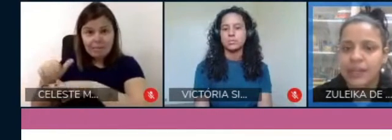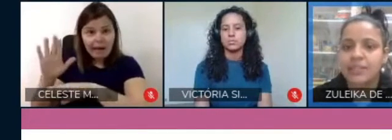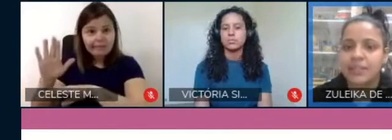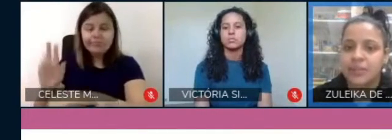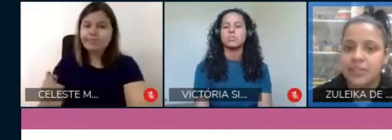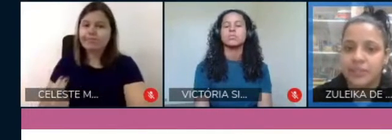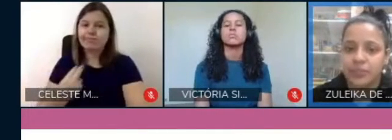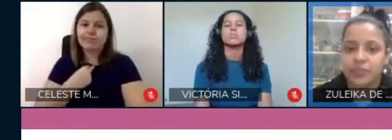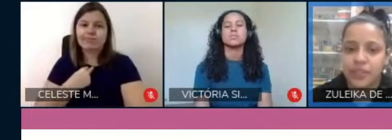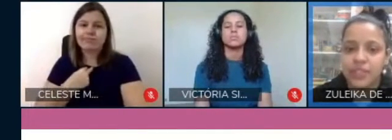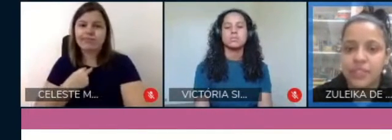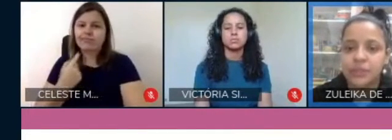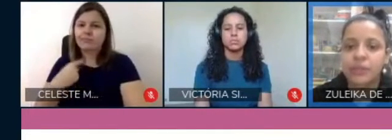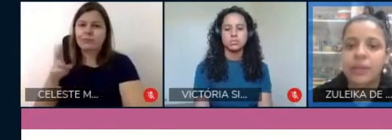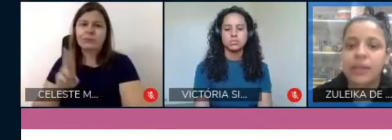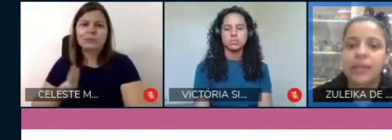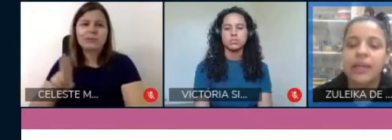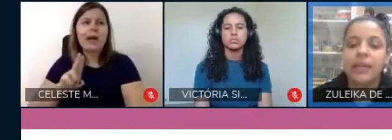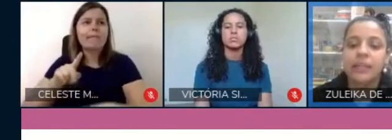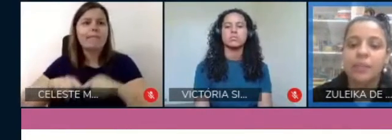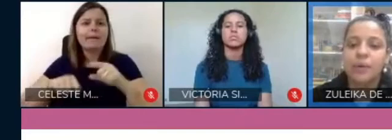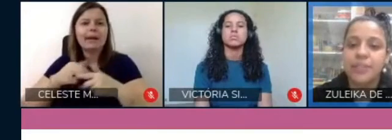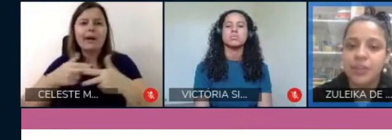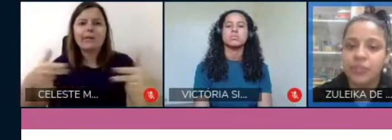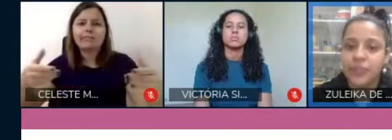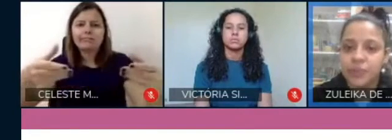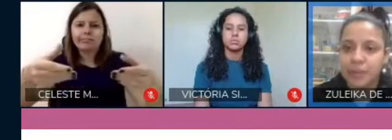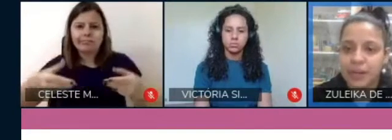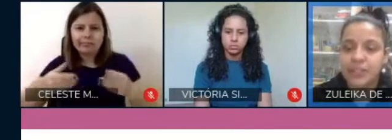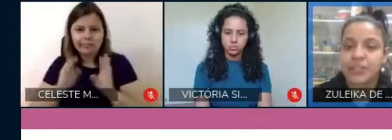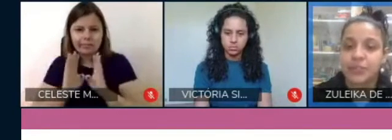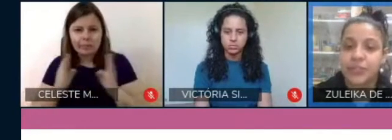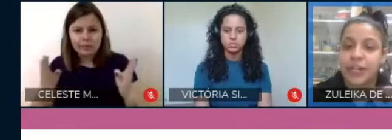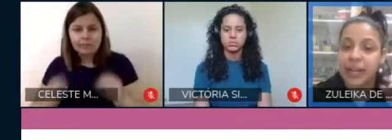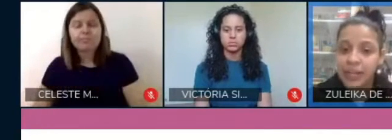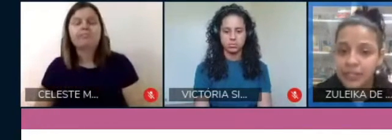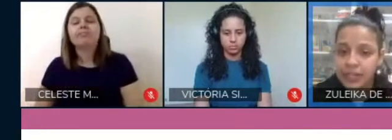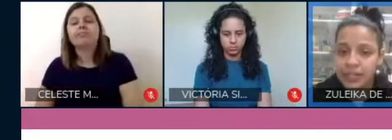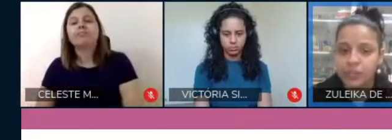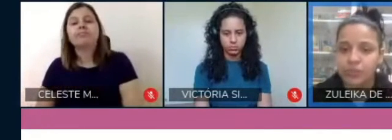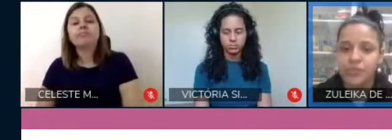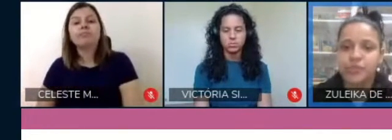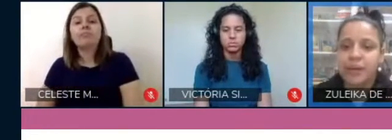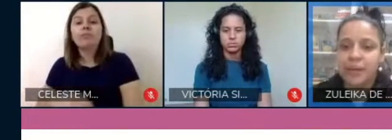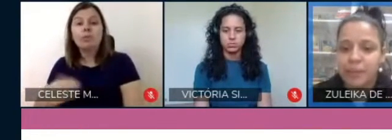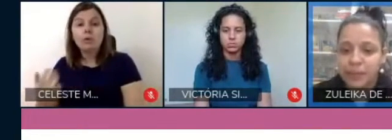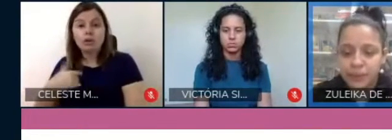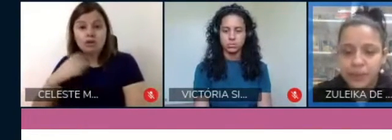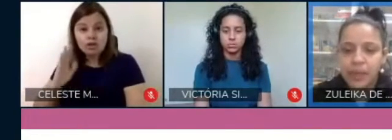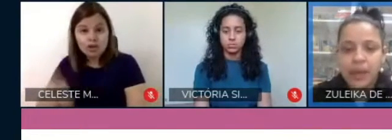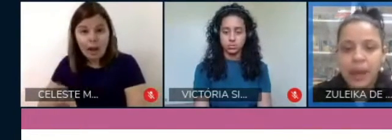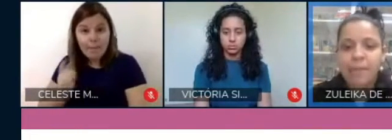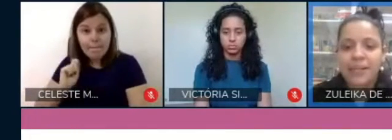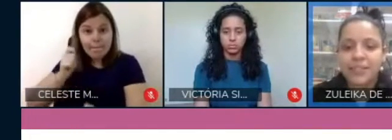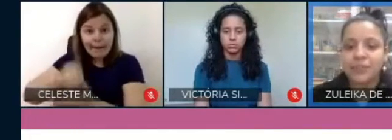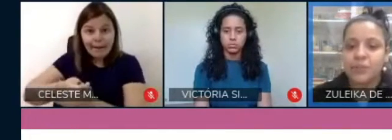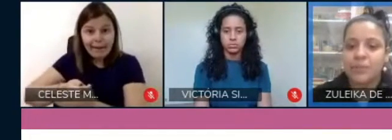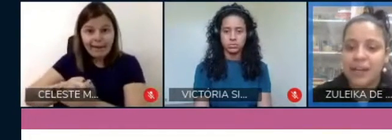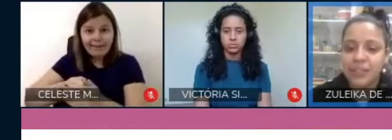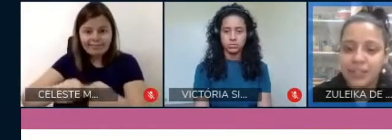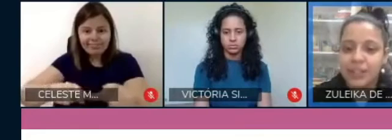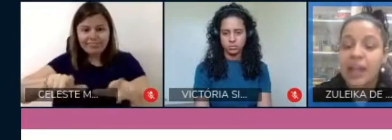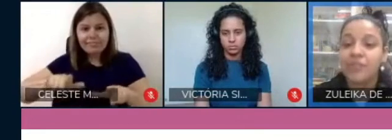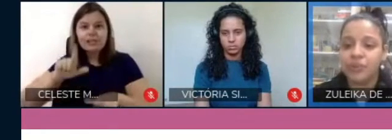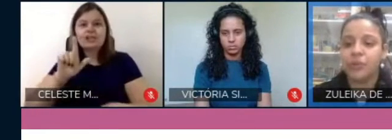das bibliotecas, né, do acervo físico. Depois que eu gerei a GRU, fiz o pagamento, a